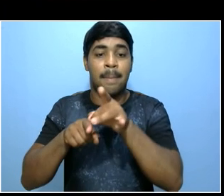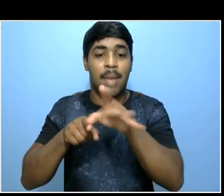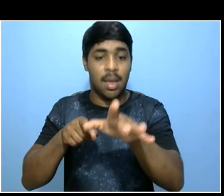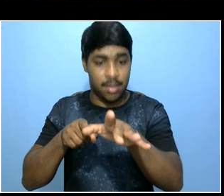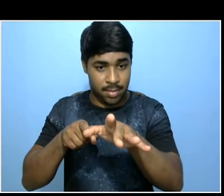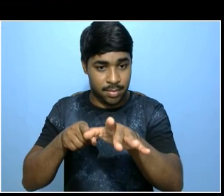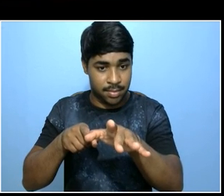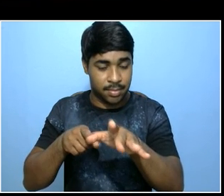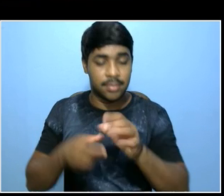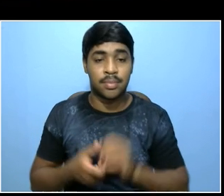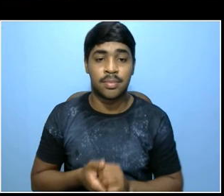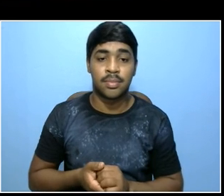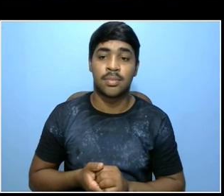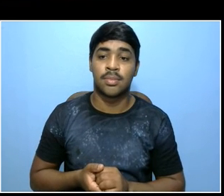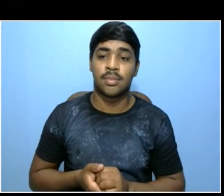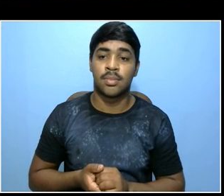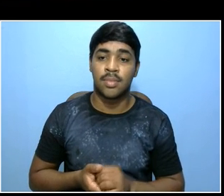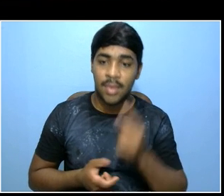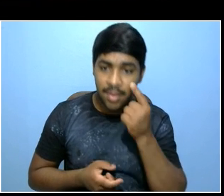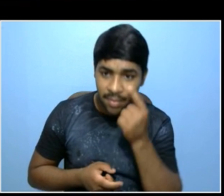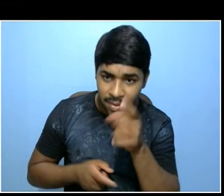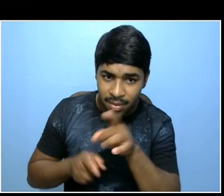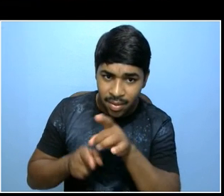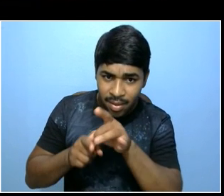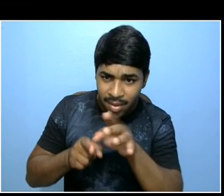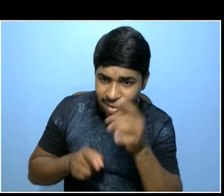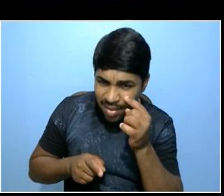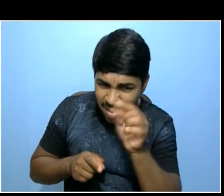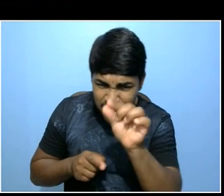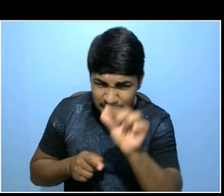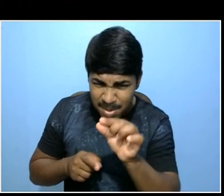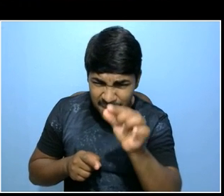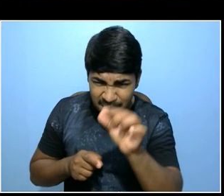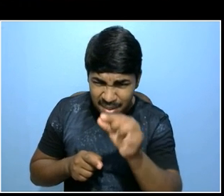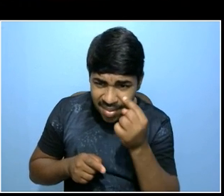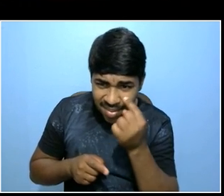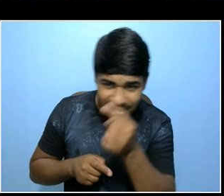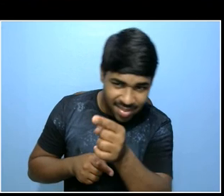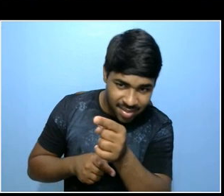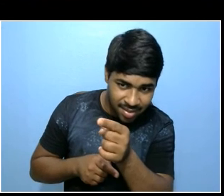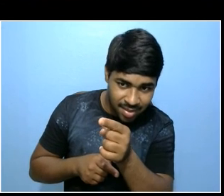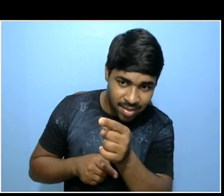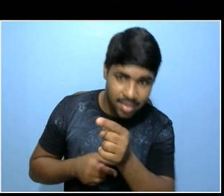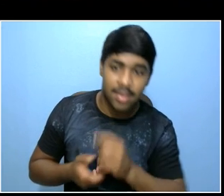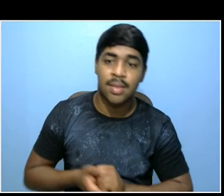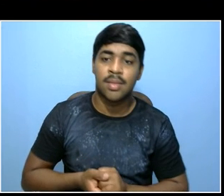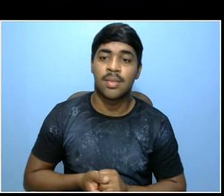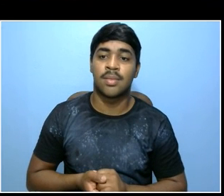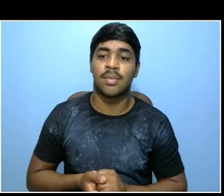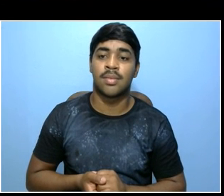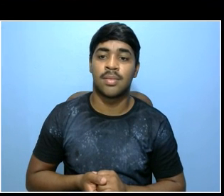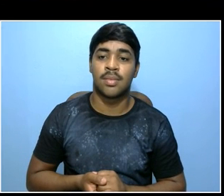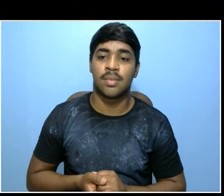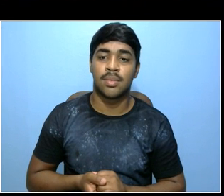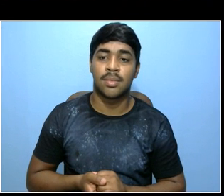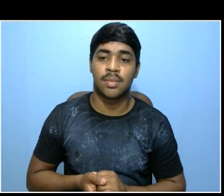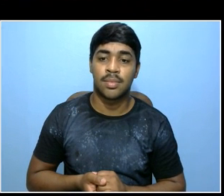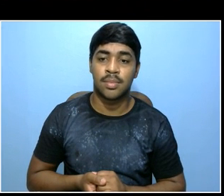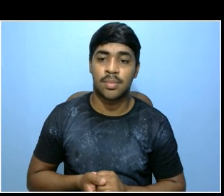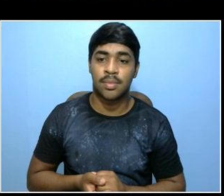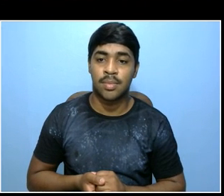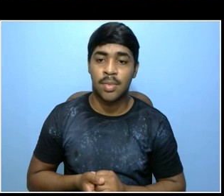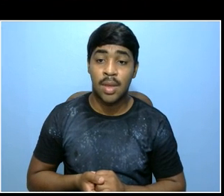ó. Aqui dá para vocês visualizarem melhor. Então, eles são produzidos dentro desses canais aqui. E